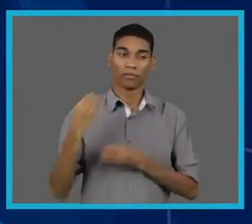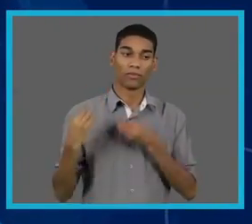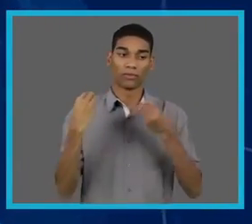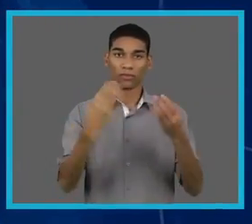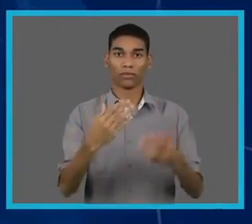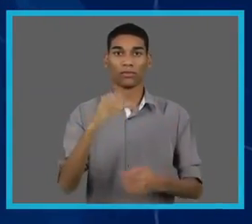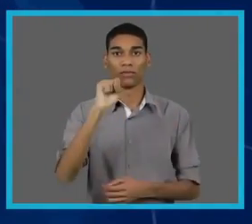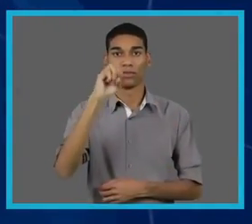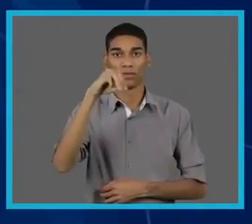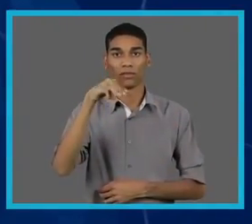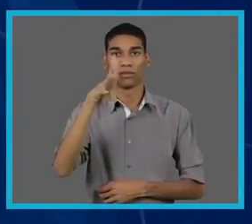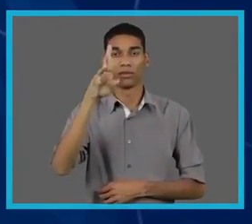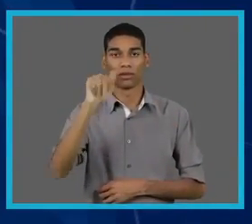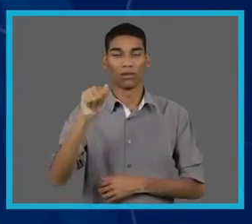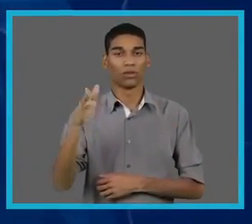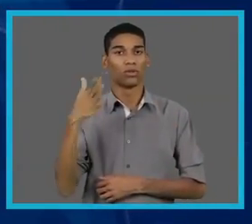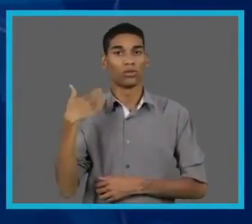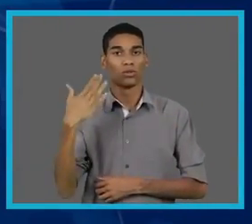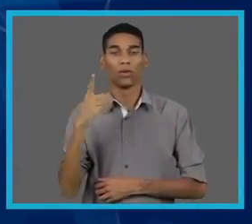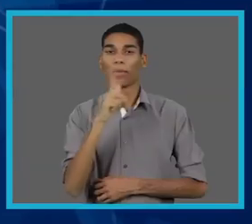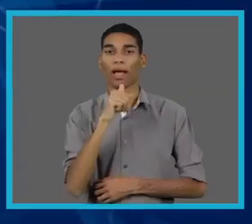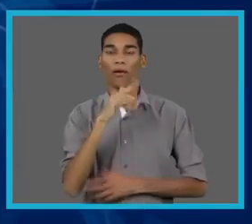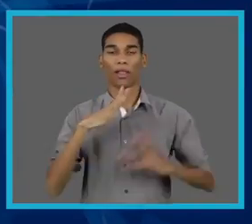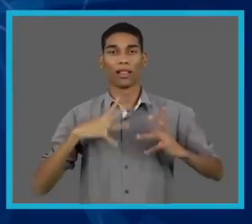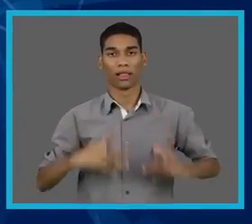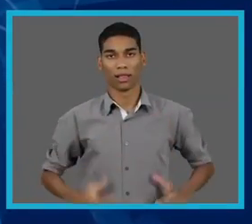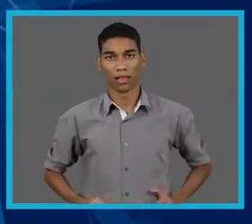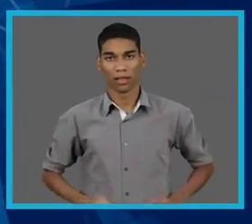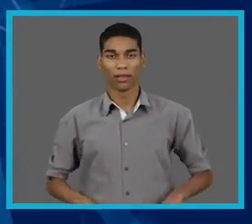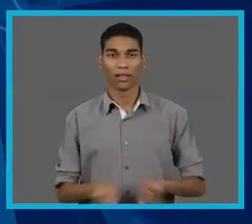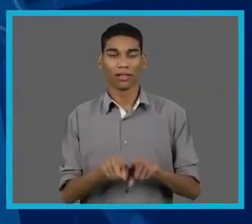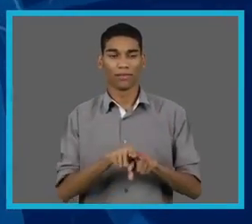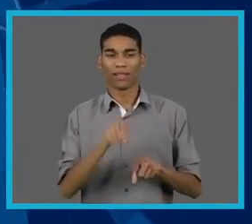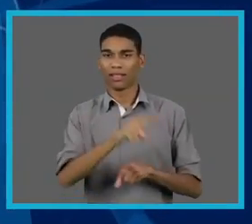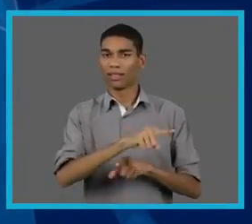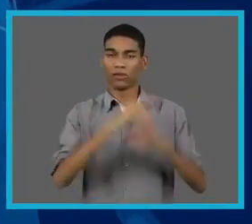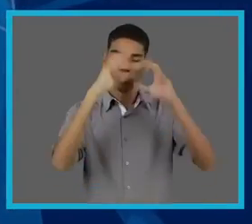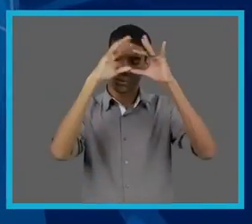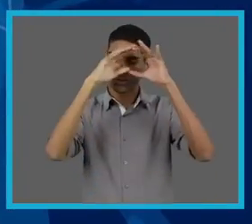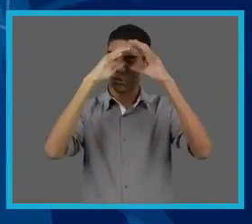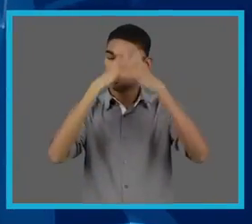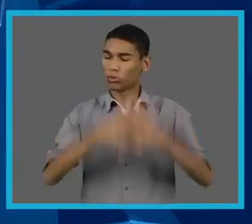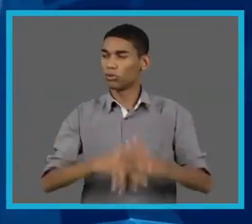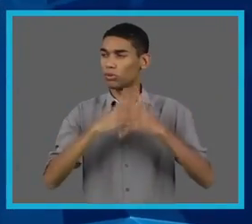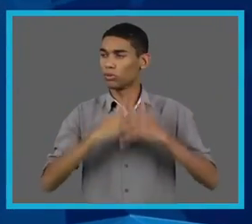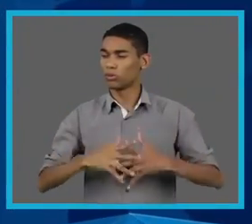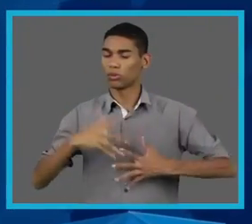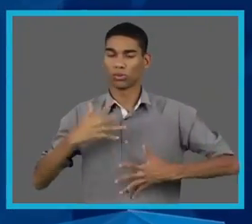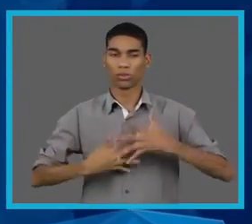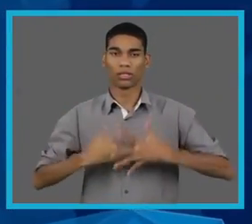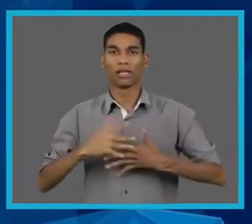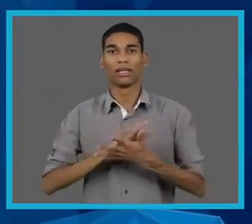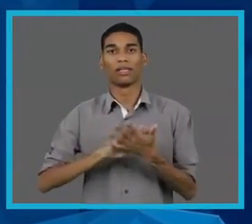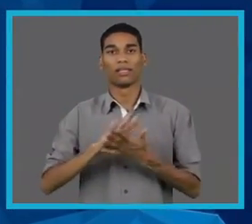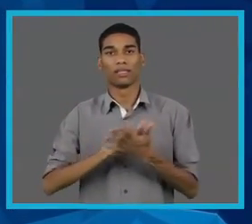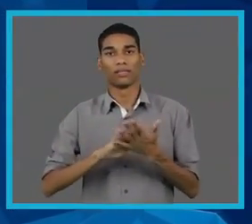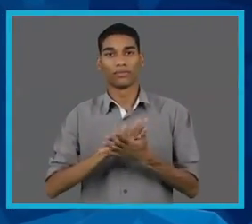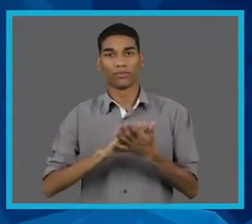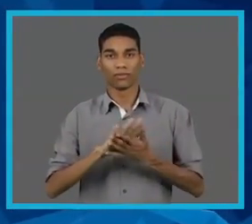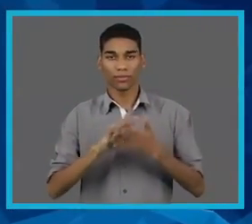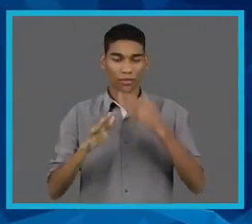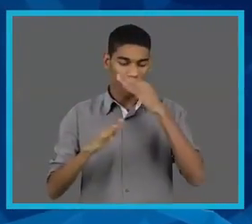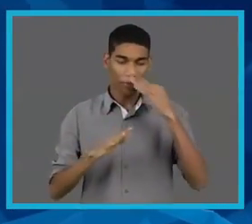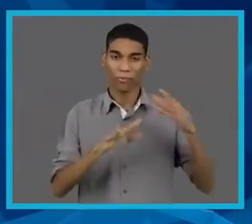importante oferecer sombra e água limpa para os animais. Evite estressar os animais durante a caminhada. Não coloque no